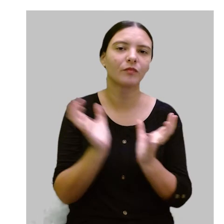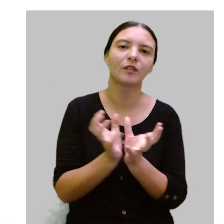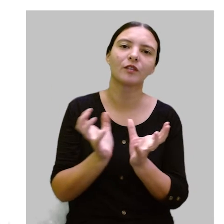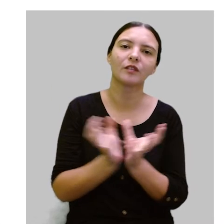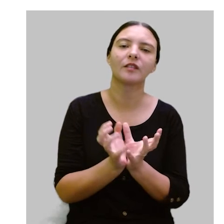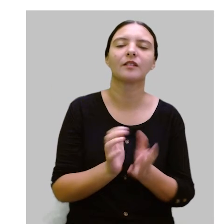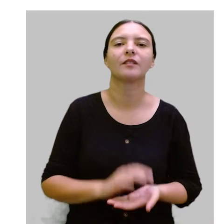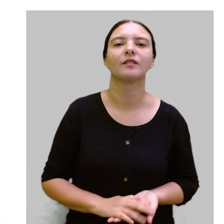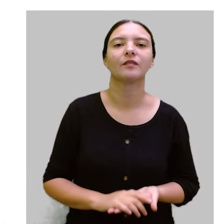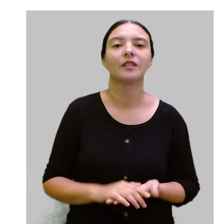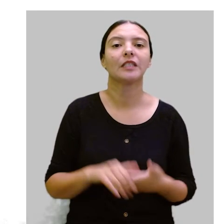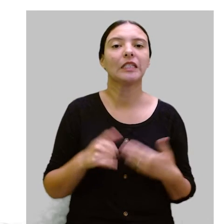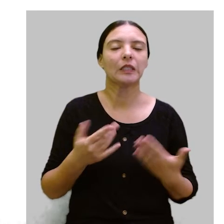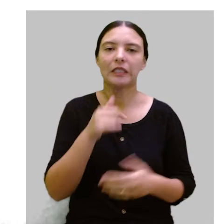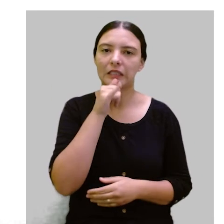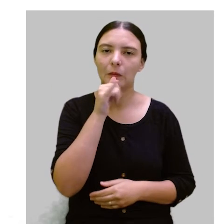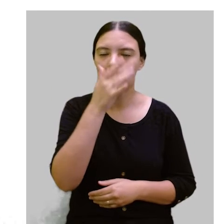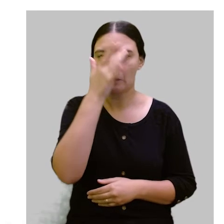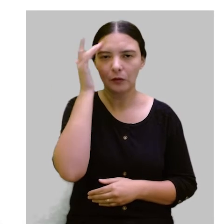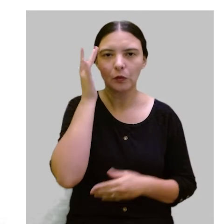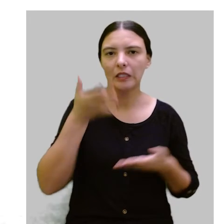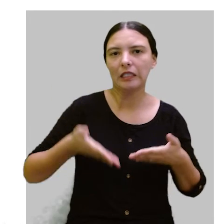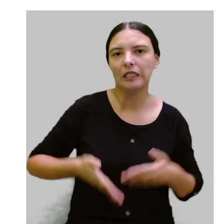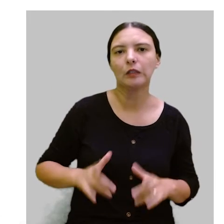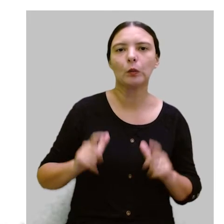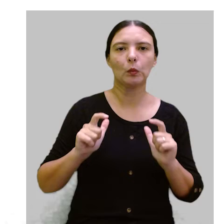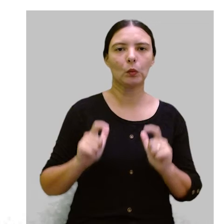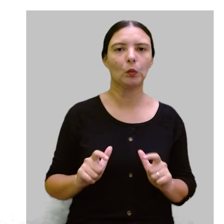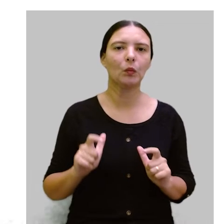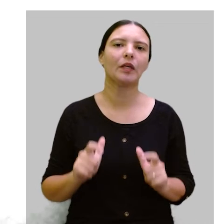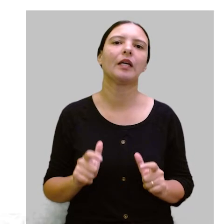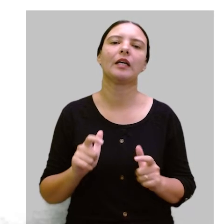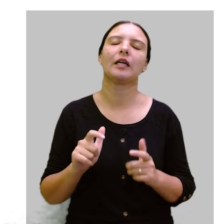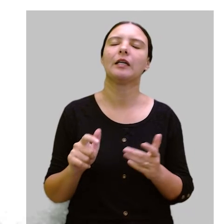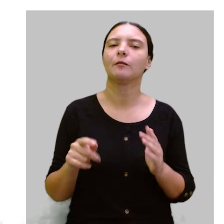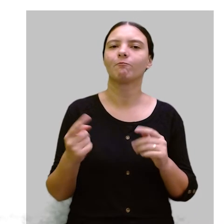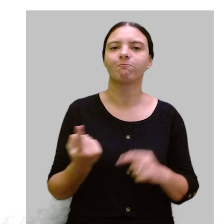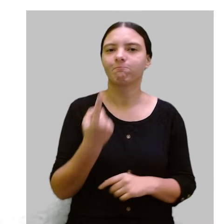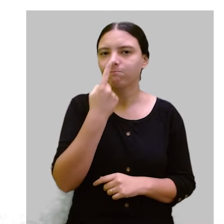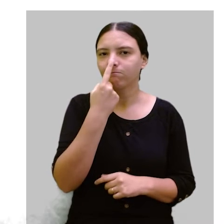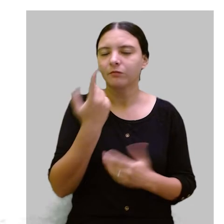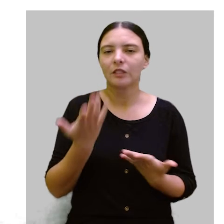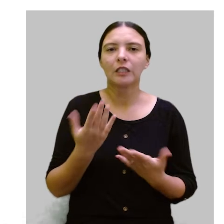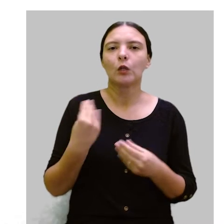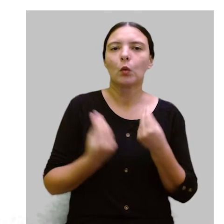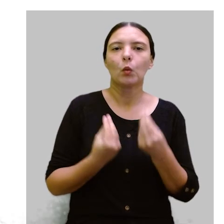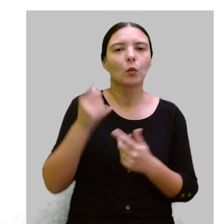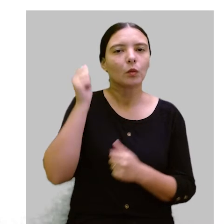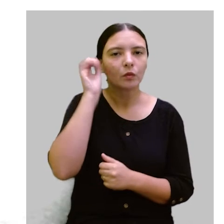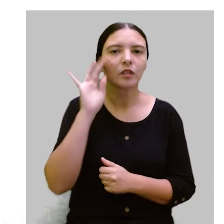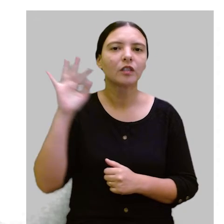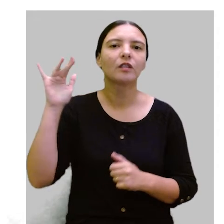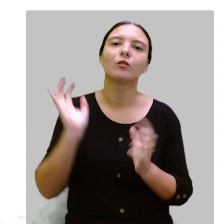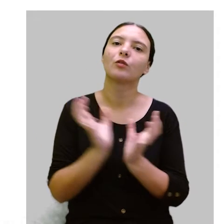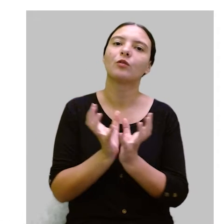né? O que é ser um carangolense, ou o que é ser alguém da Lagoinha, a construção desse imaginário coletivo pode passar também